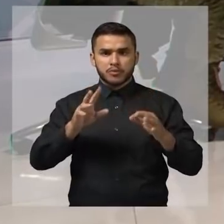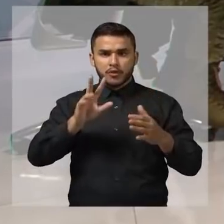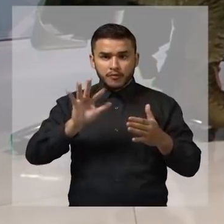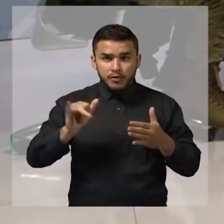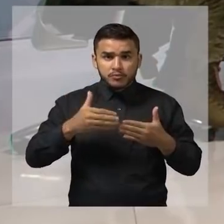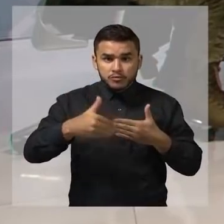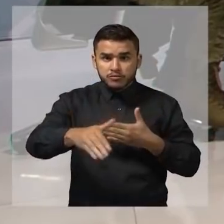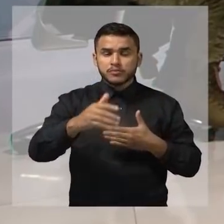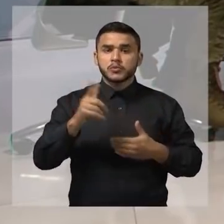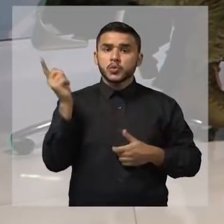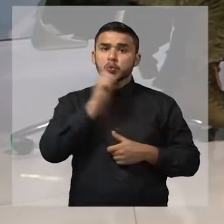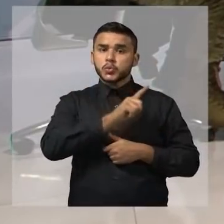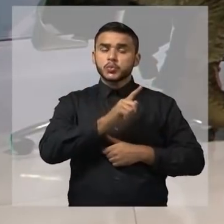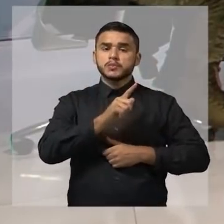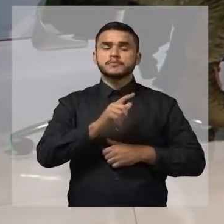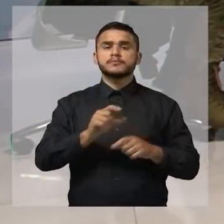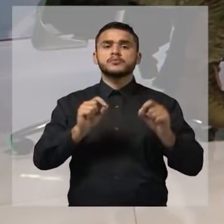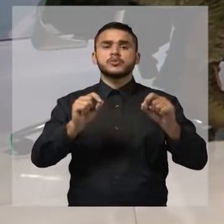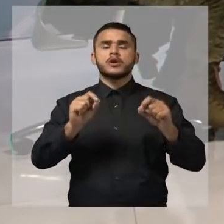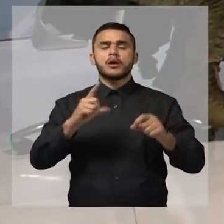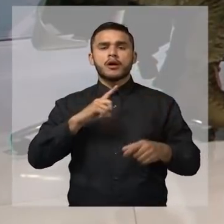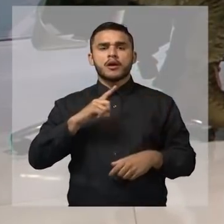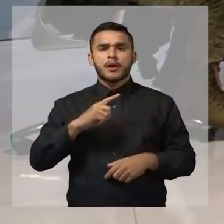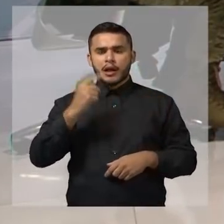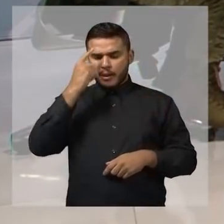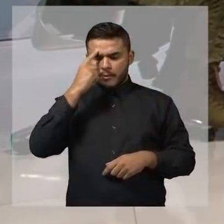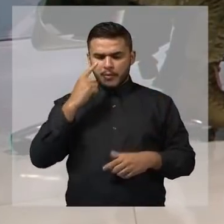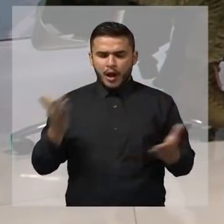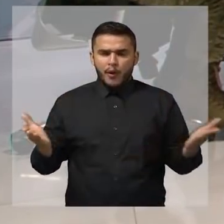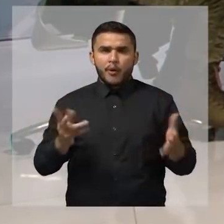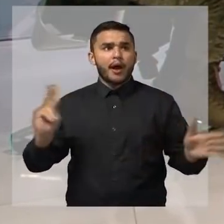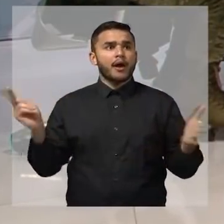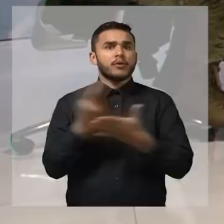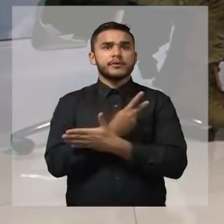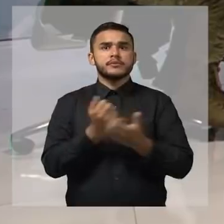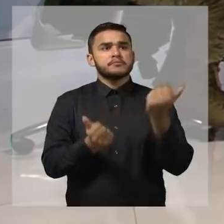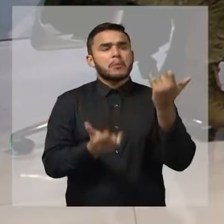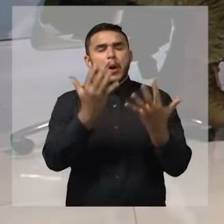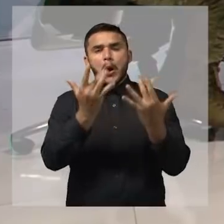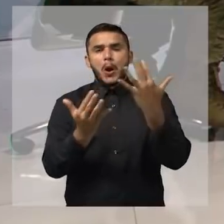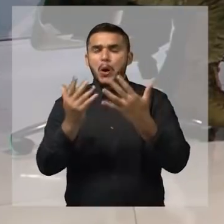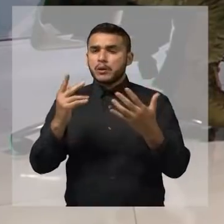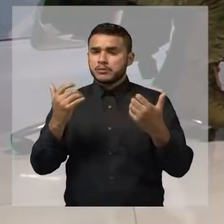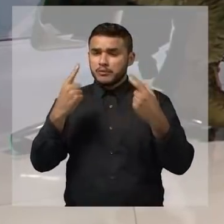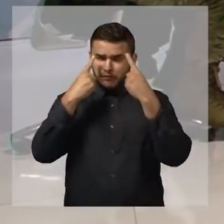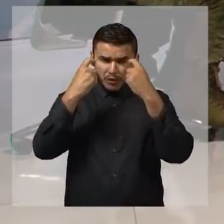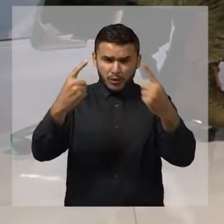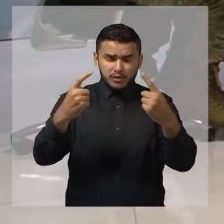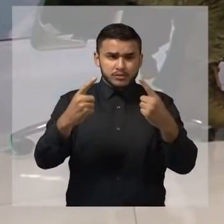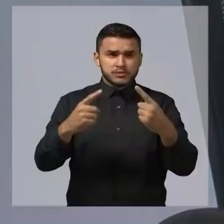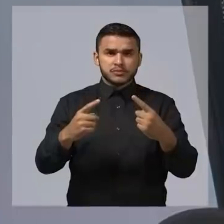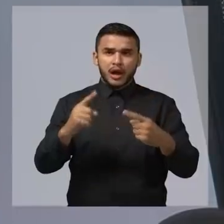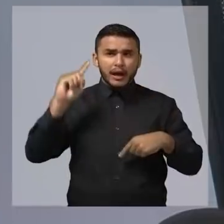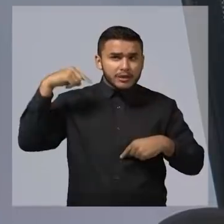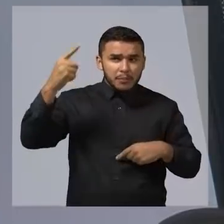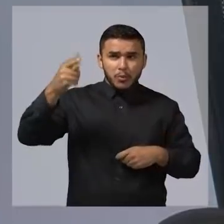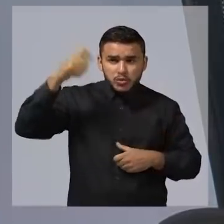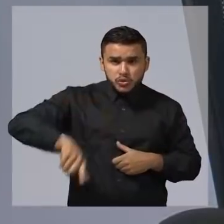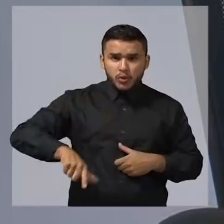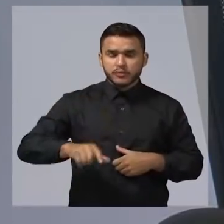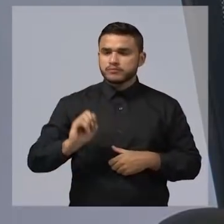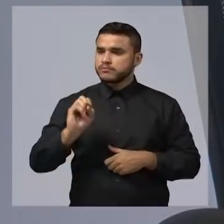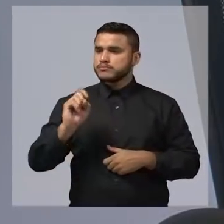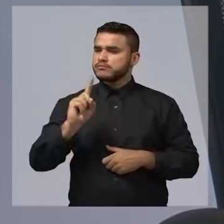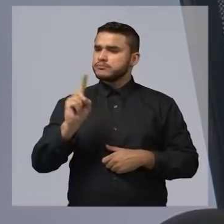agora, para que não tenha sido apenas nesse instante um episódio, mas que definitivamente nós tenhamos a segurança que nós estamos